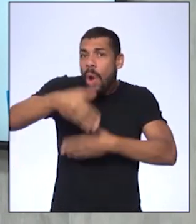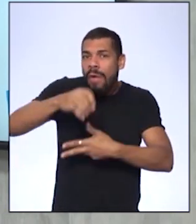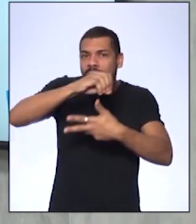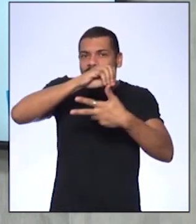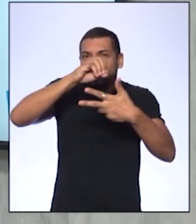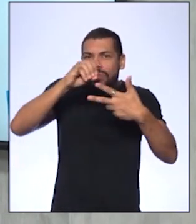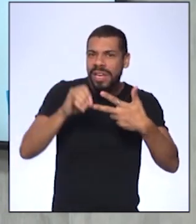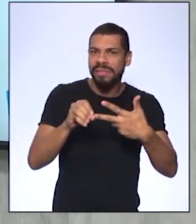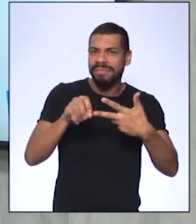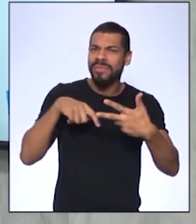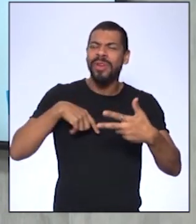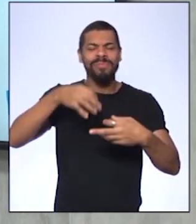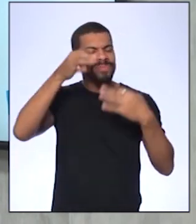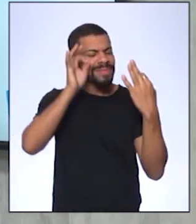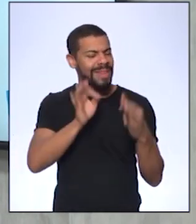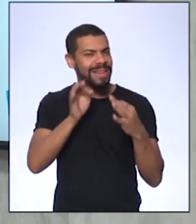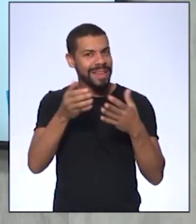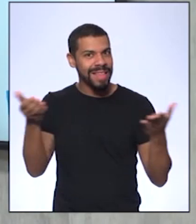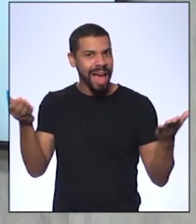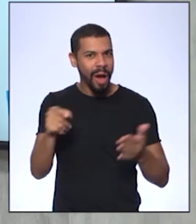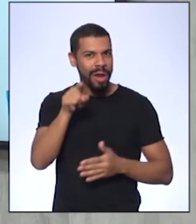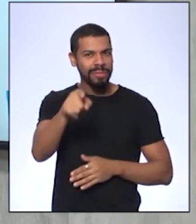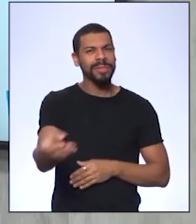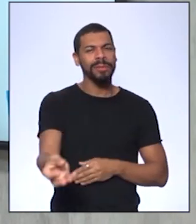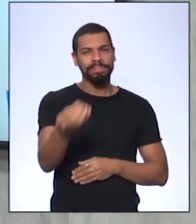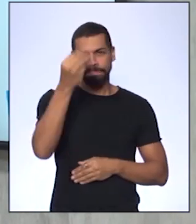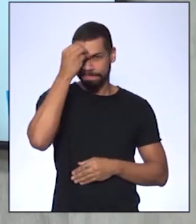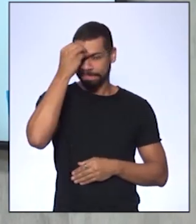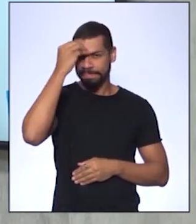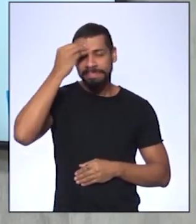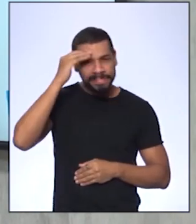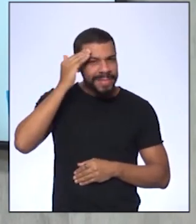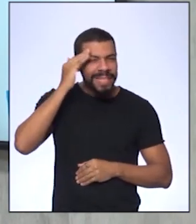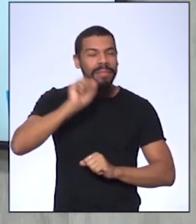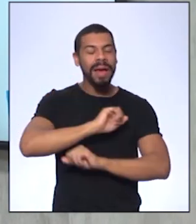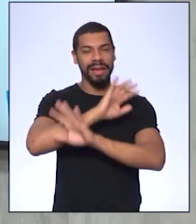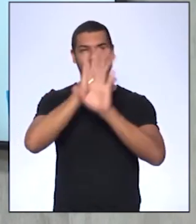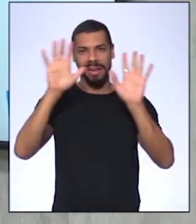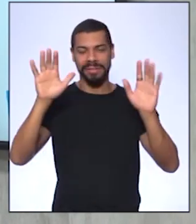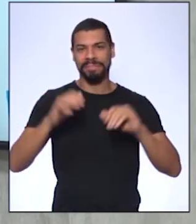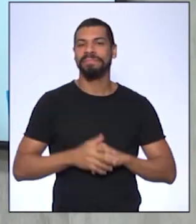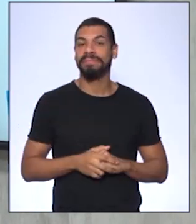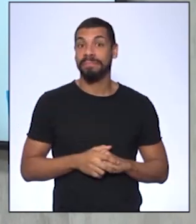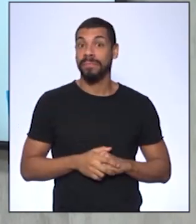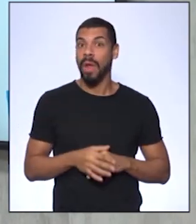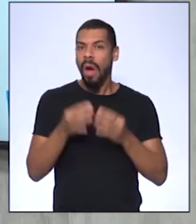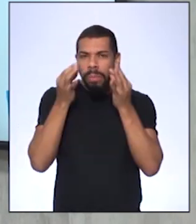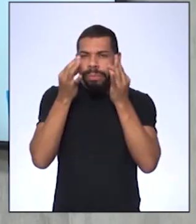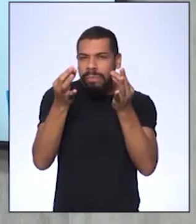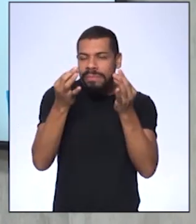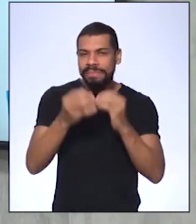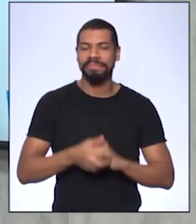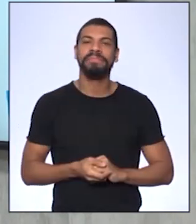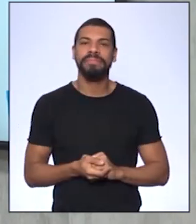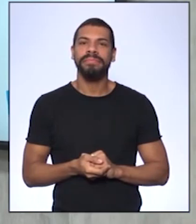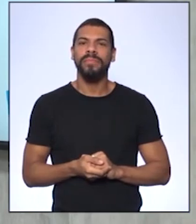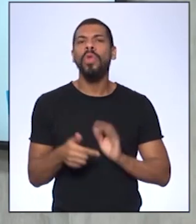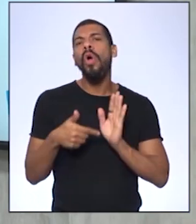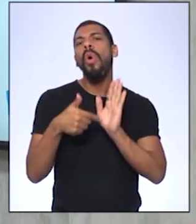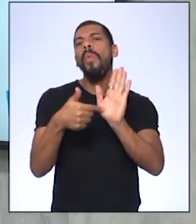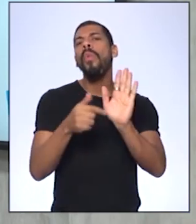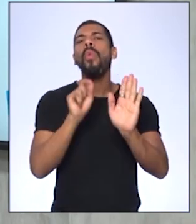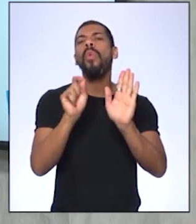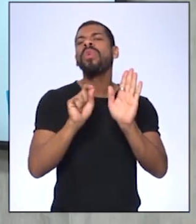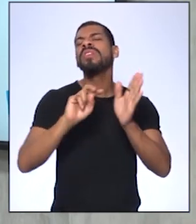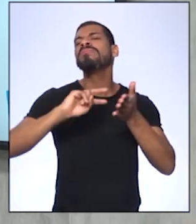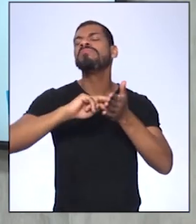e eu tenho certeza que a partir de agora você também vai começar a entender isso. Então, fica aqui um pouco comigo. Deixa eu te mostrar o